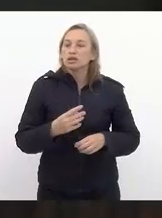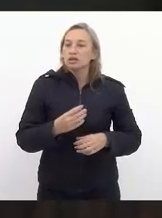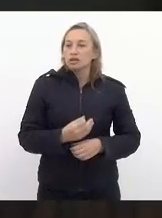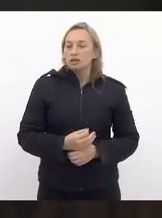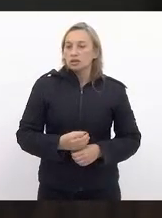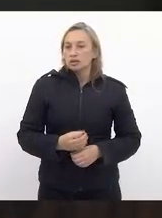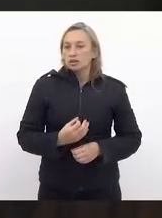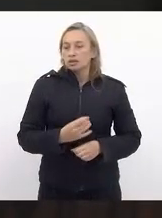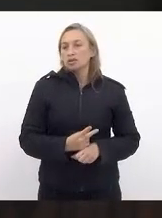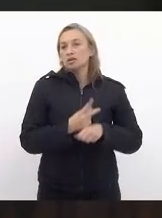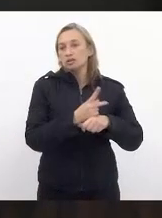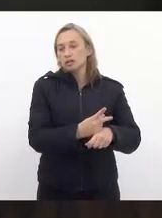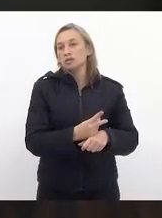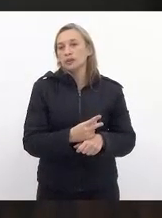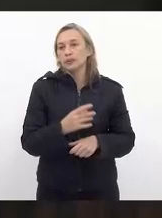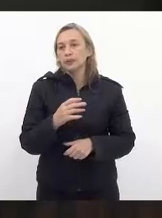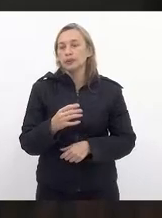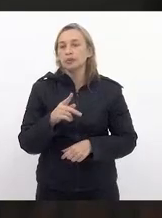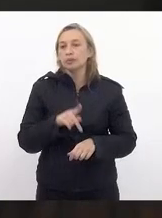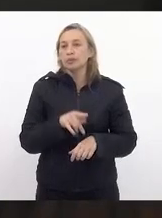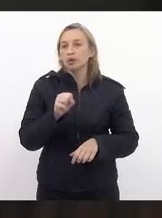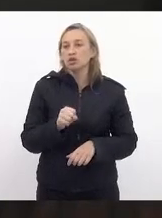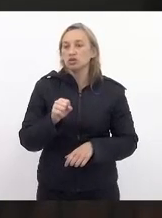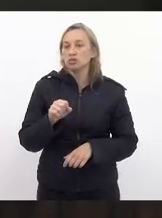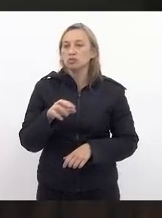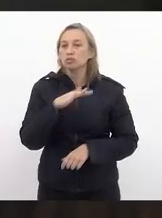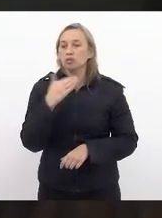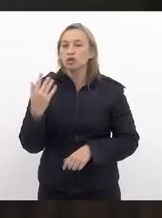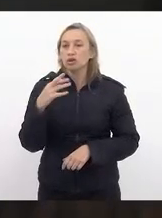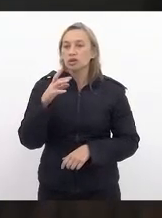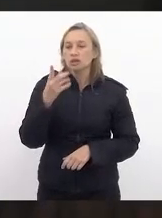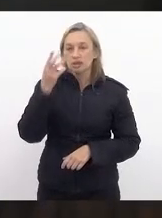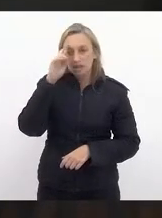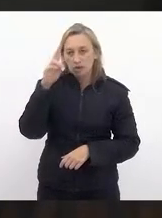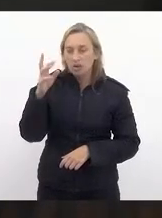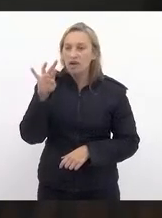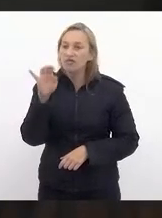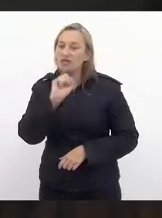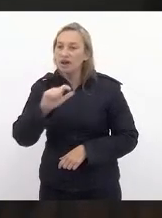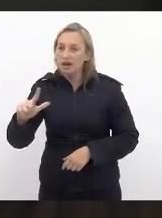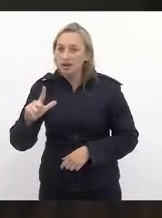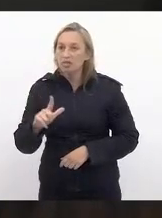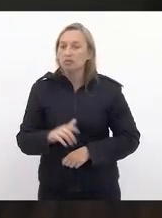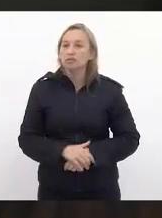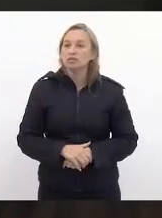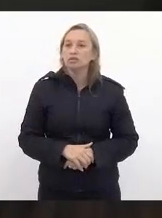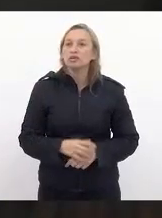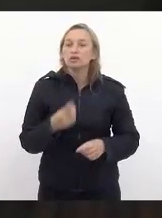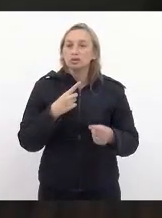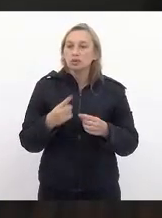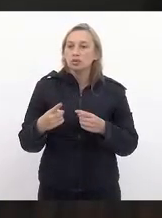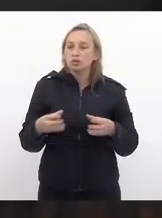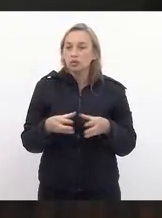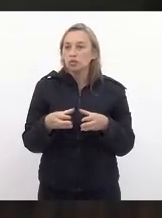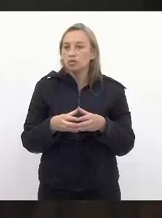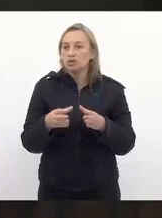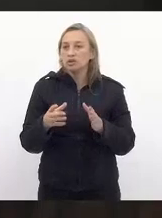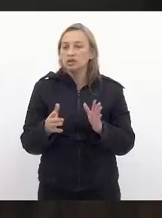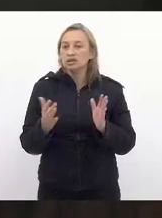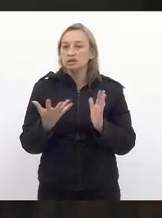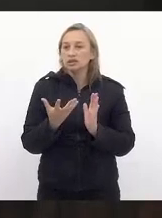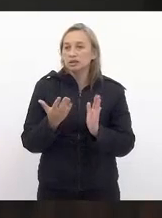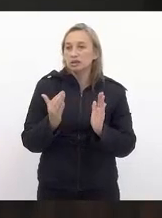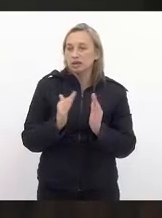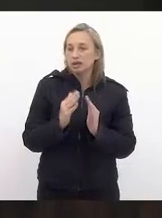diploma Apple signo pós-morte ao senhor Rafael Henrique Cunha Miguel pareceres da comissão de normas internas e proposições externas